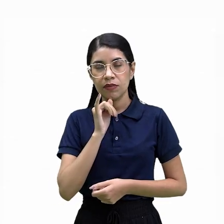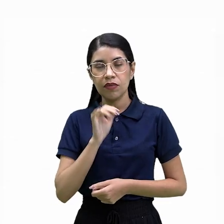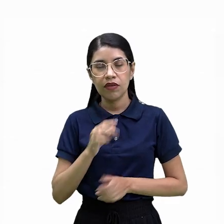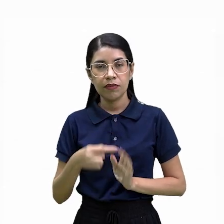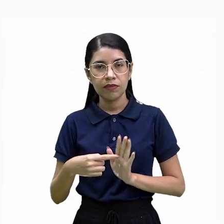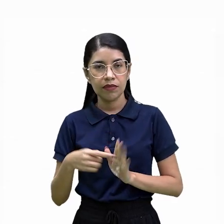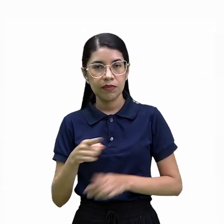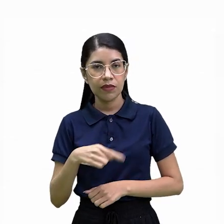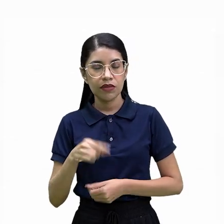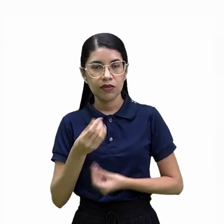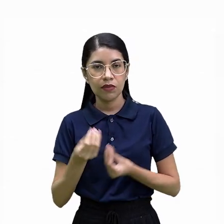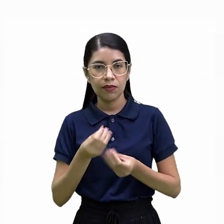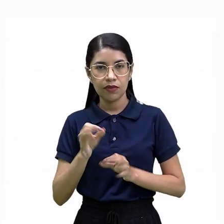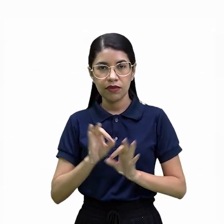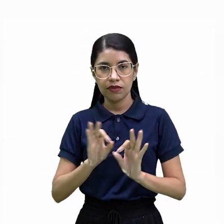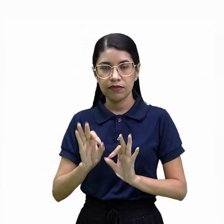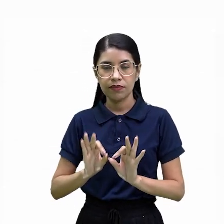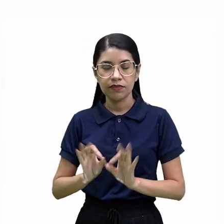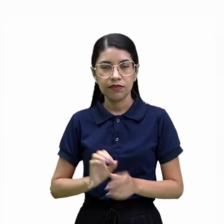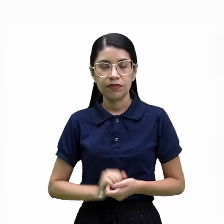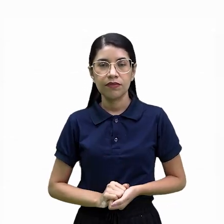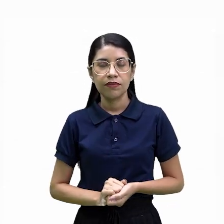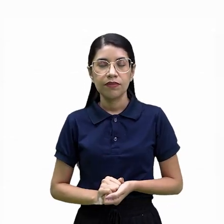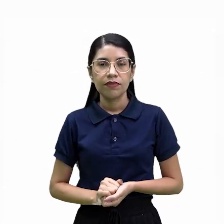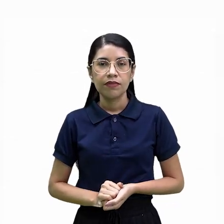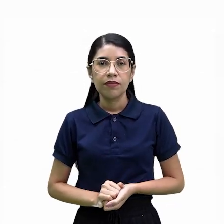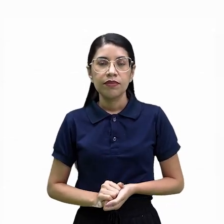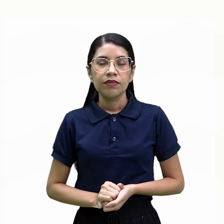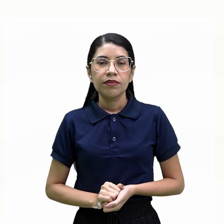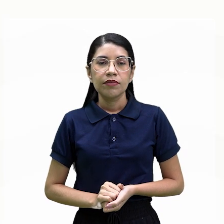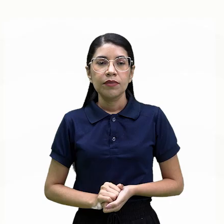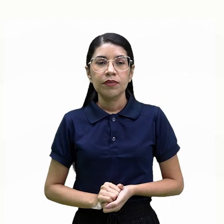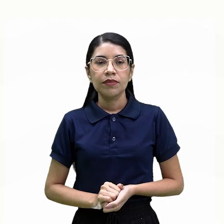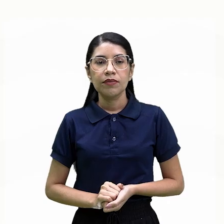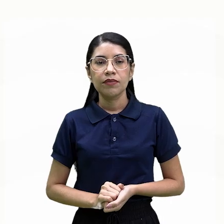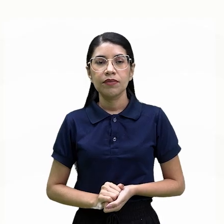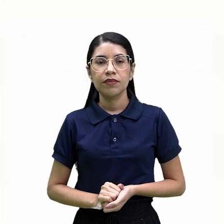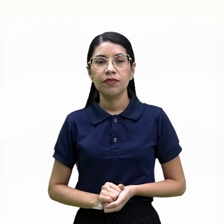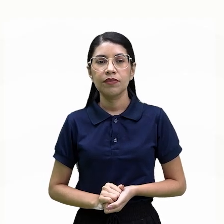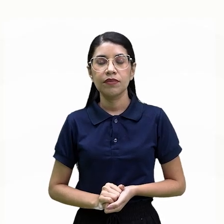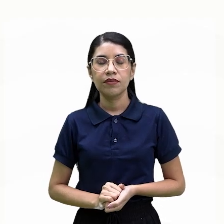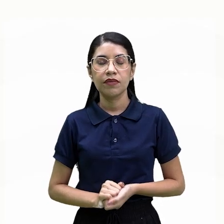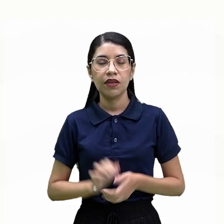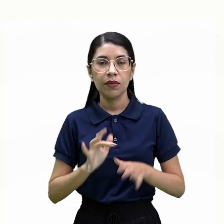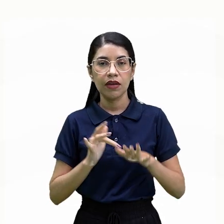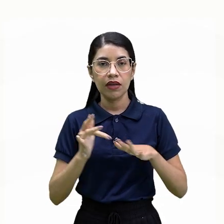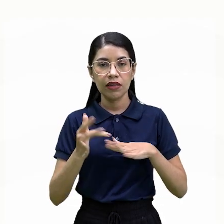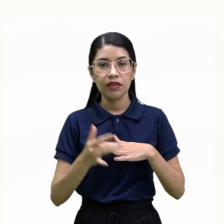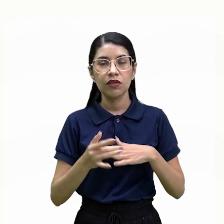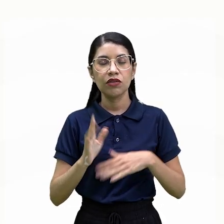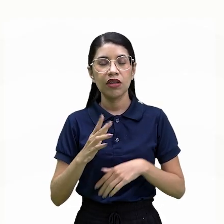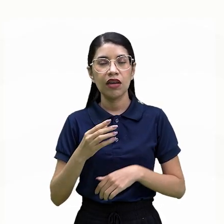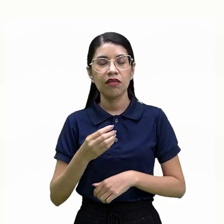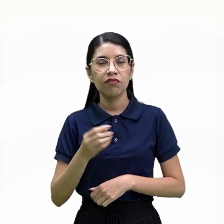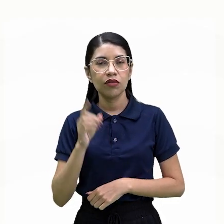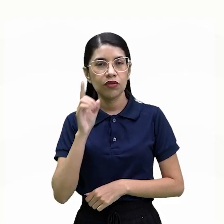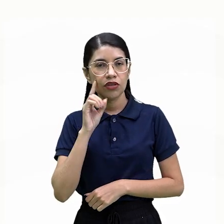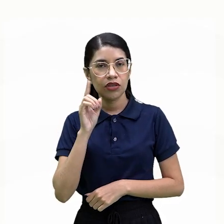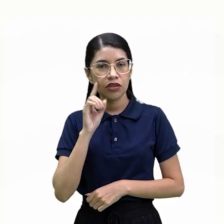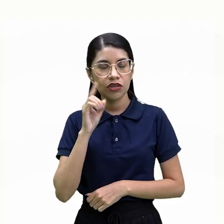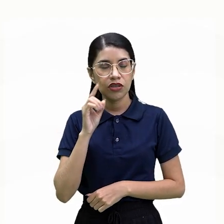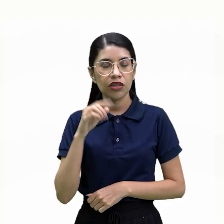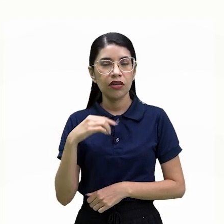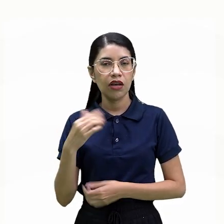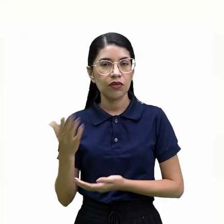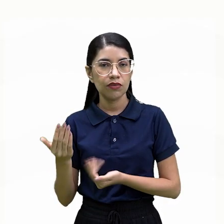tá bom? Então, ó, vamos ver esse exemplo. As redes sociais fazem parte do cotidiano de muitos